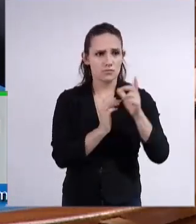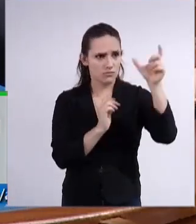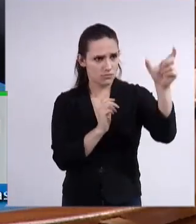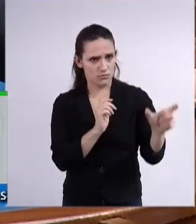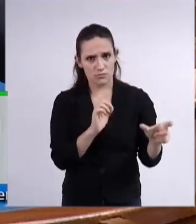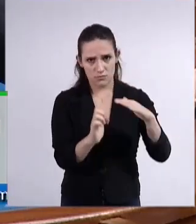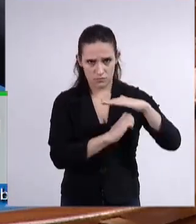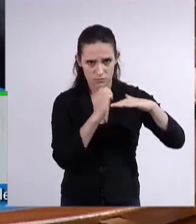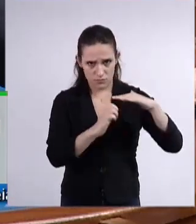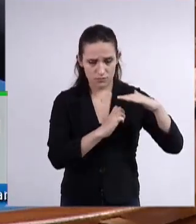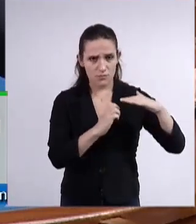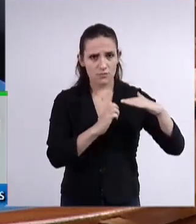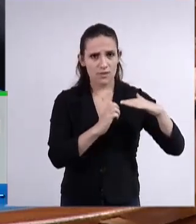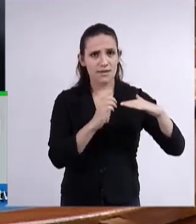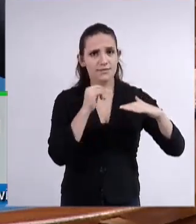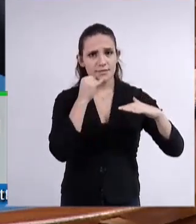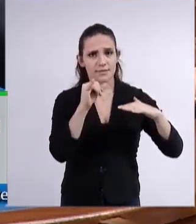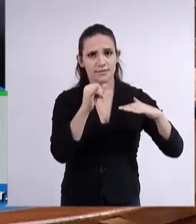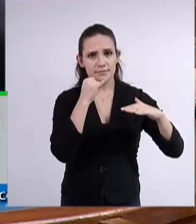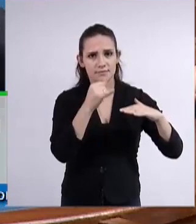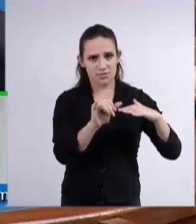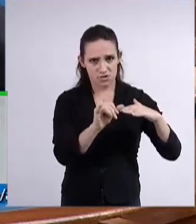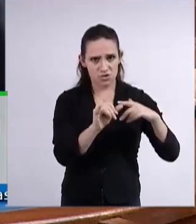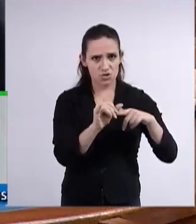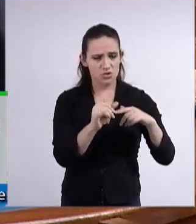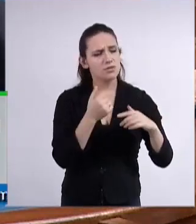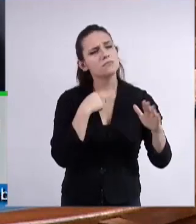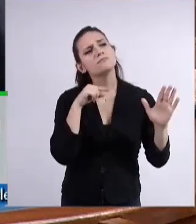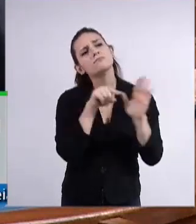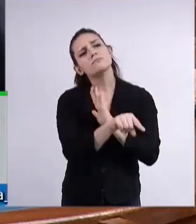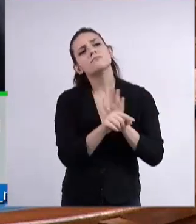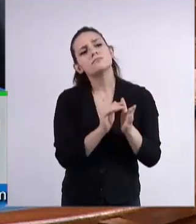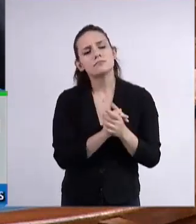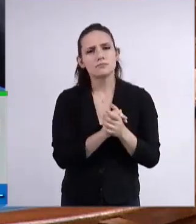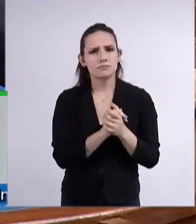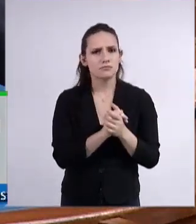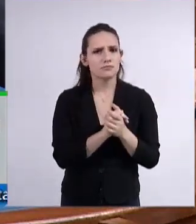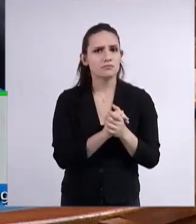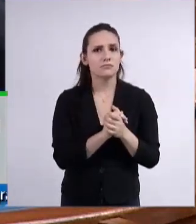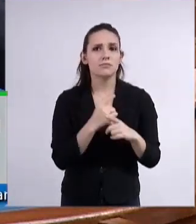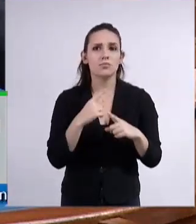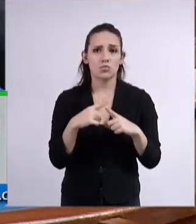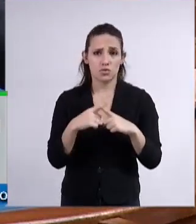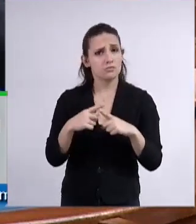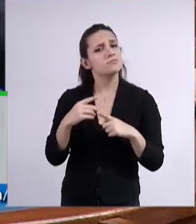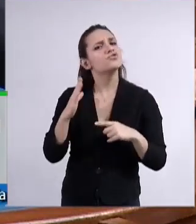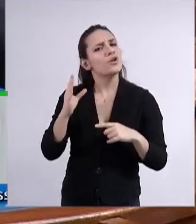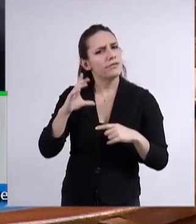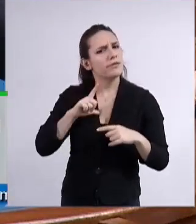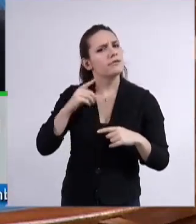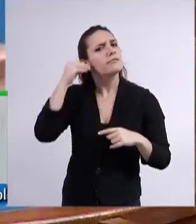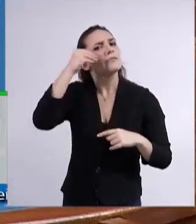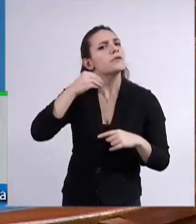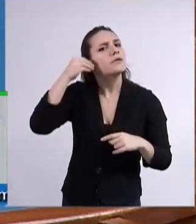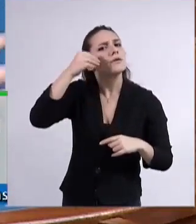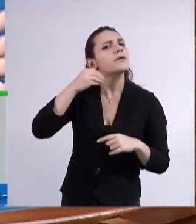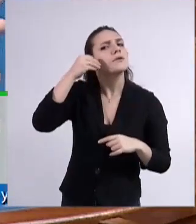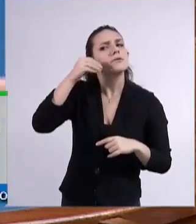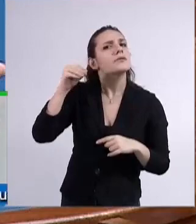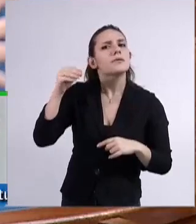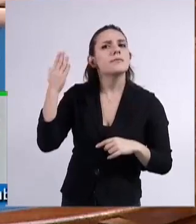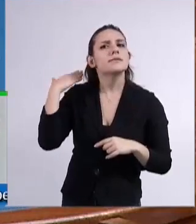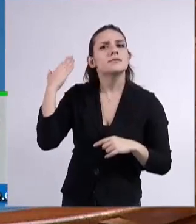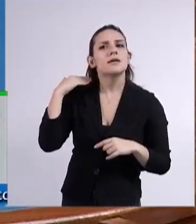a empresa Energisa, né, usando a experiência no nosso trabalho na Sanesul, porque